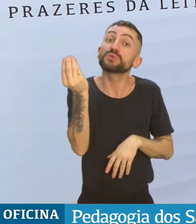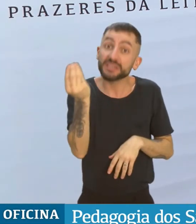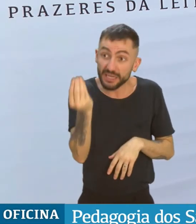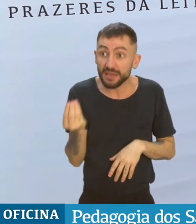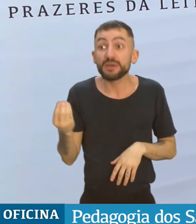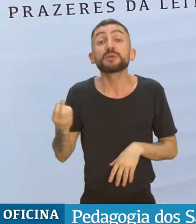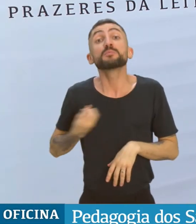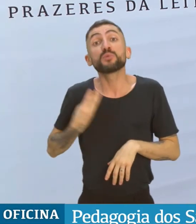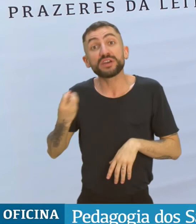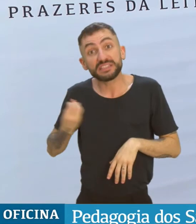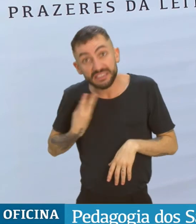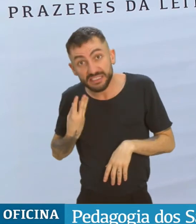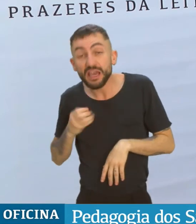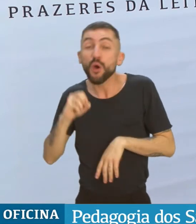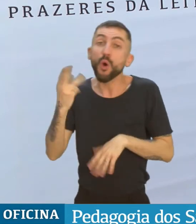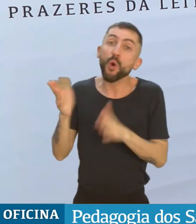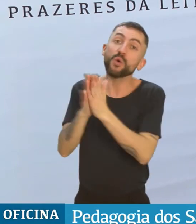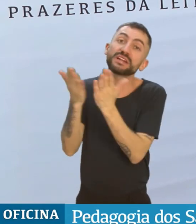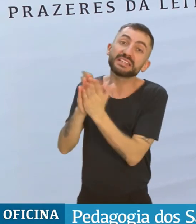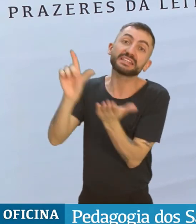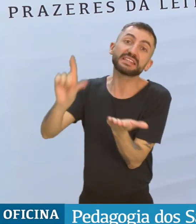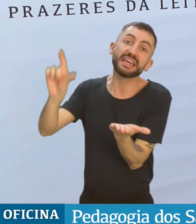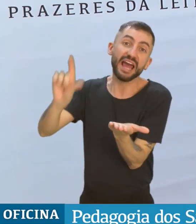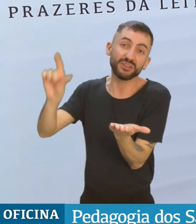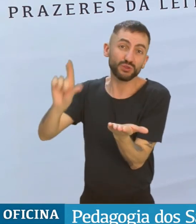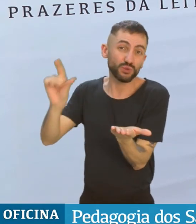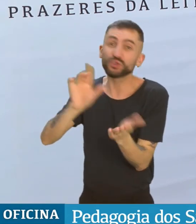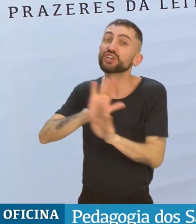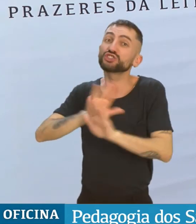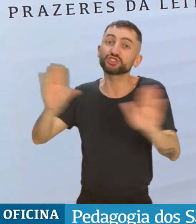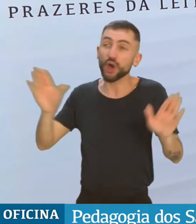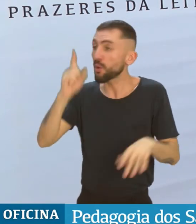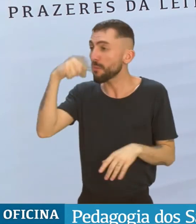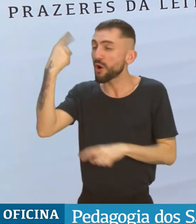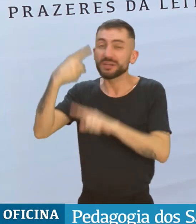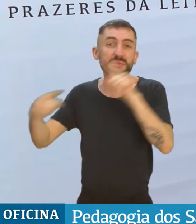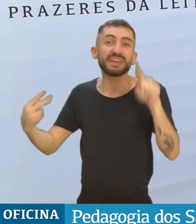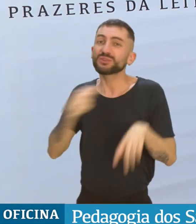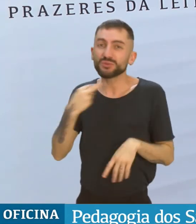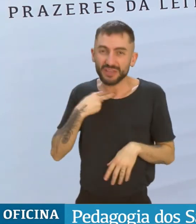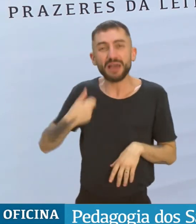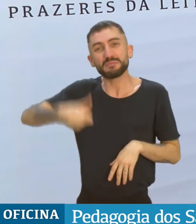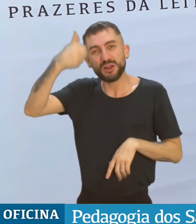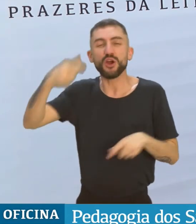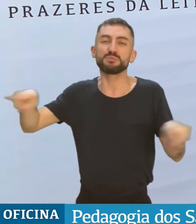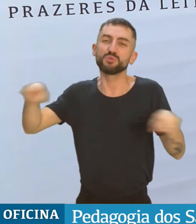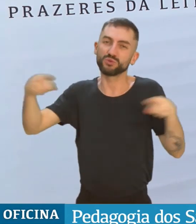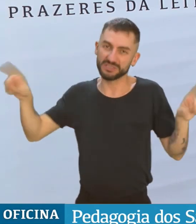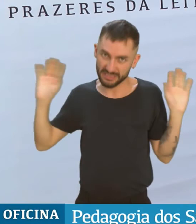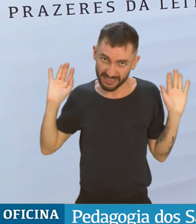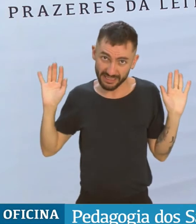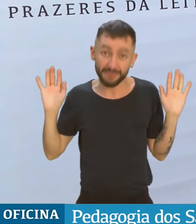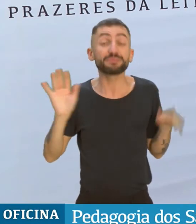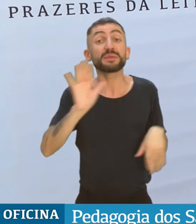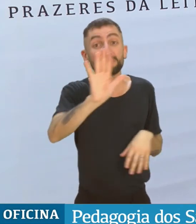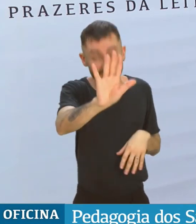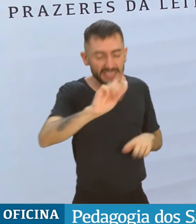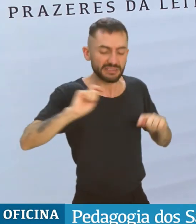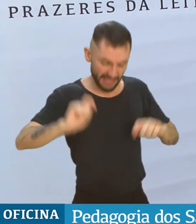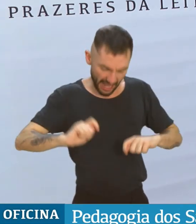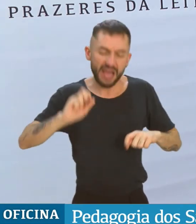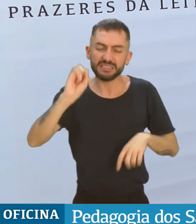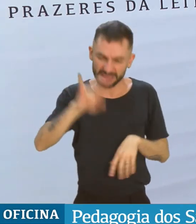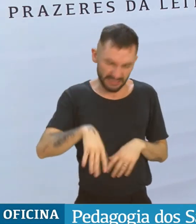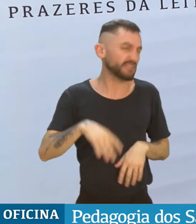ou a literatura por si não dá conta de segurar o público durante 1 e meia. Se esse for o seu caso, eu digo, dá conta,